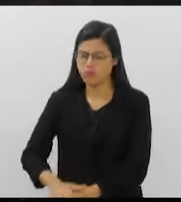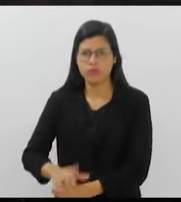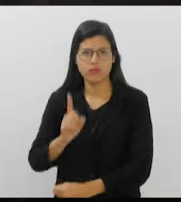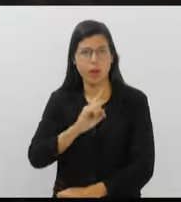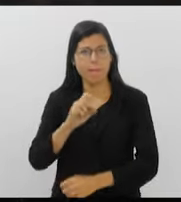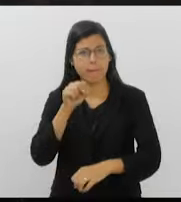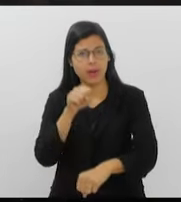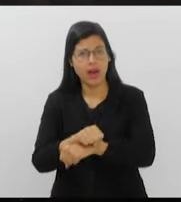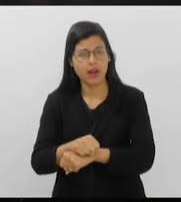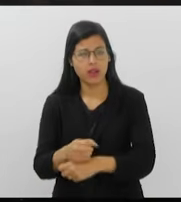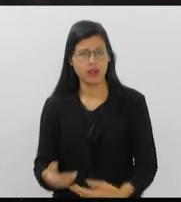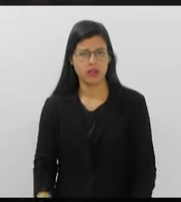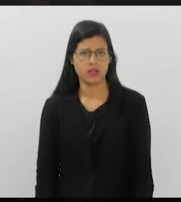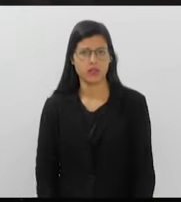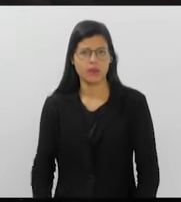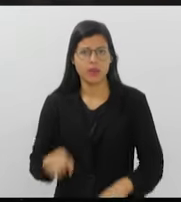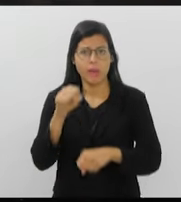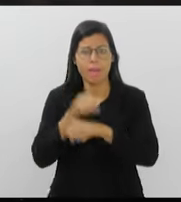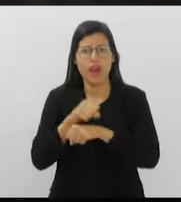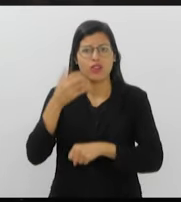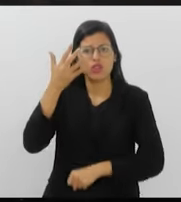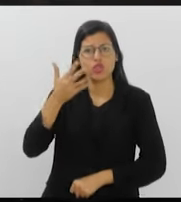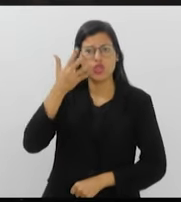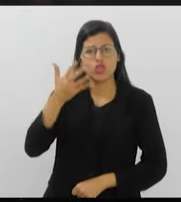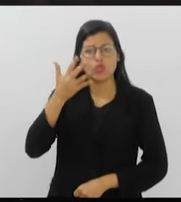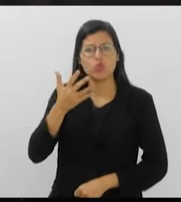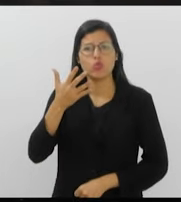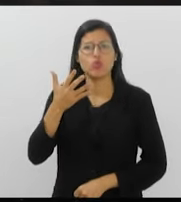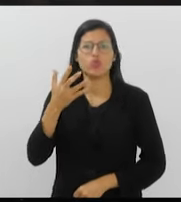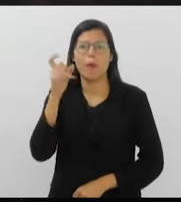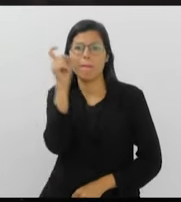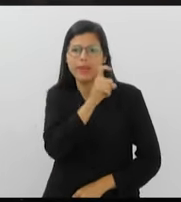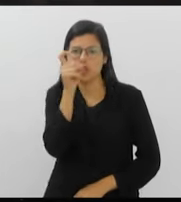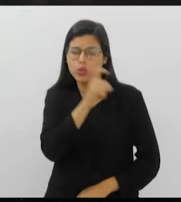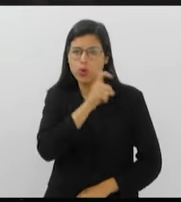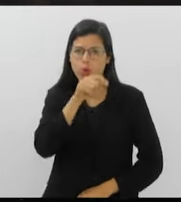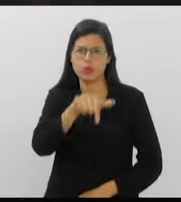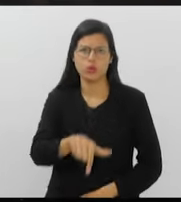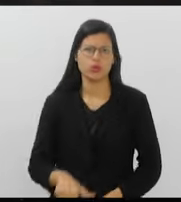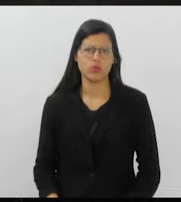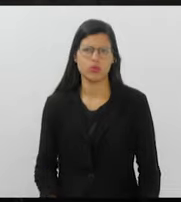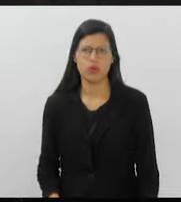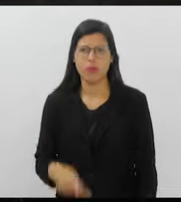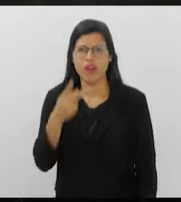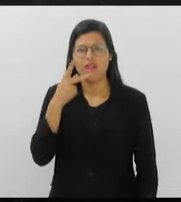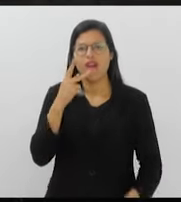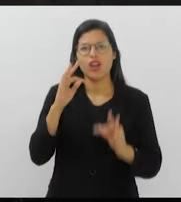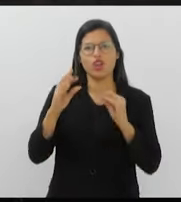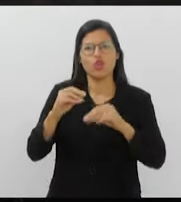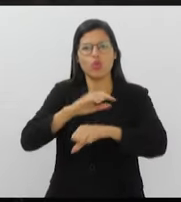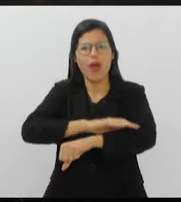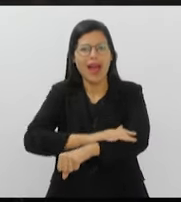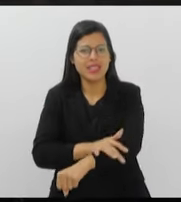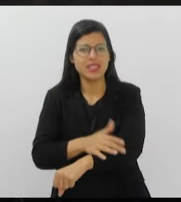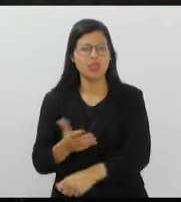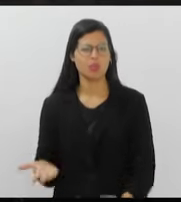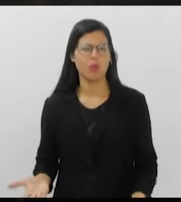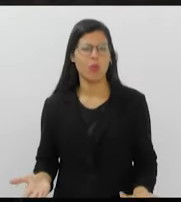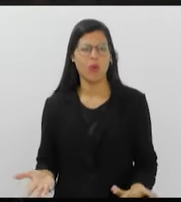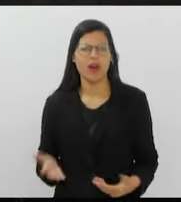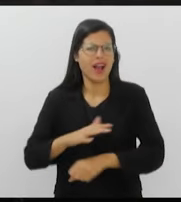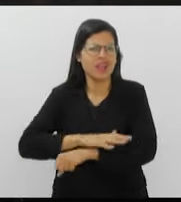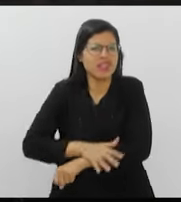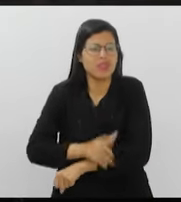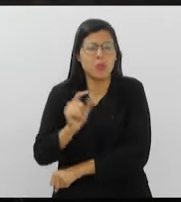com isso. Para com esse discurso aqui, hipócrita que vocês ficam usando aqui. Para querer dizer que tudo é racismo, pô. Que racismo